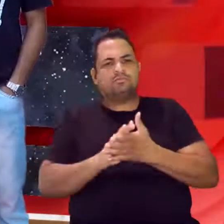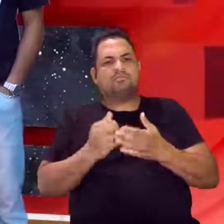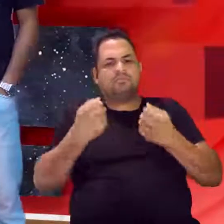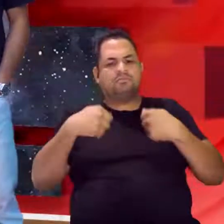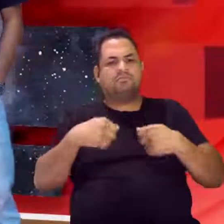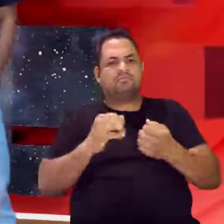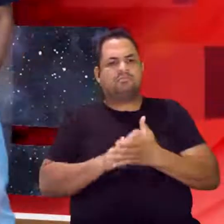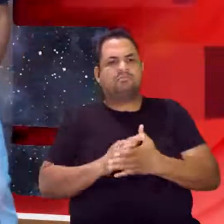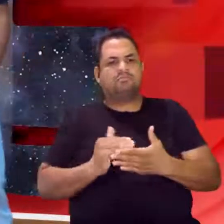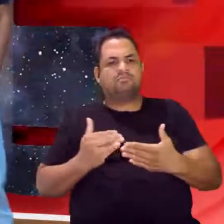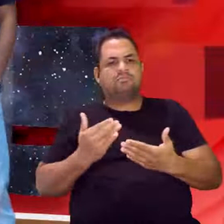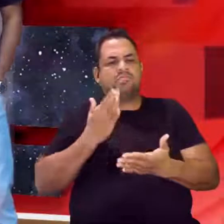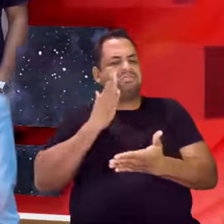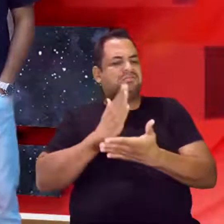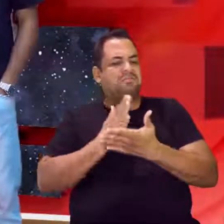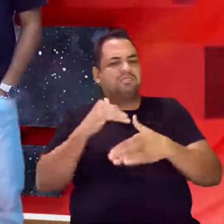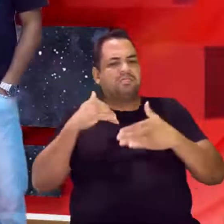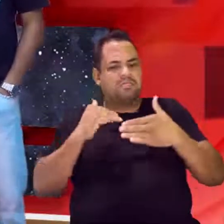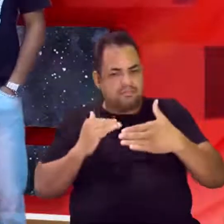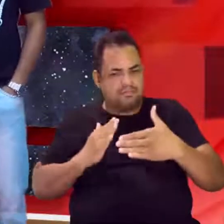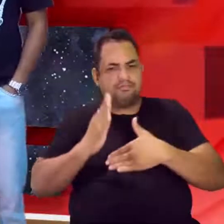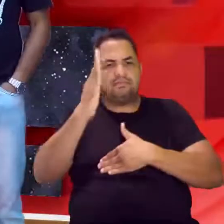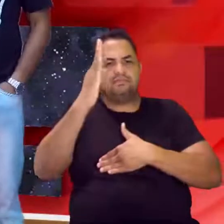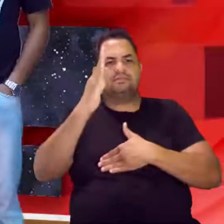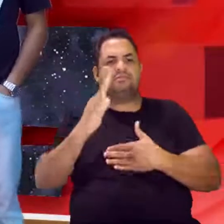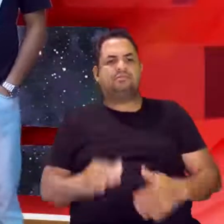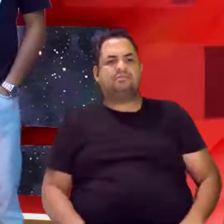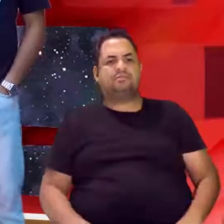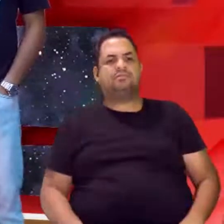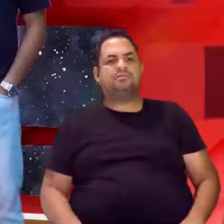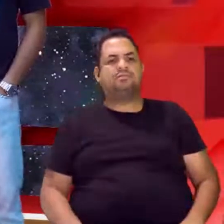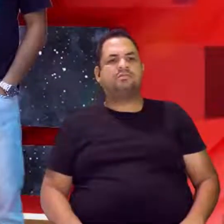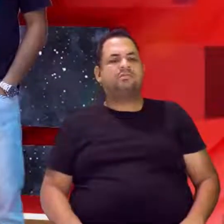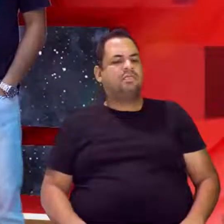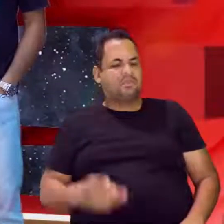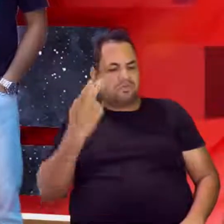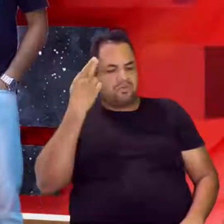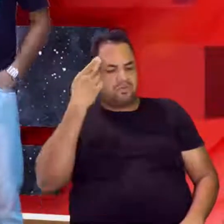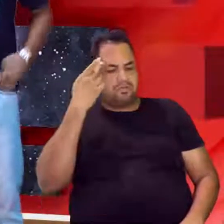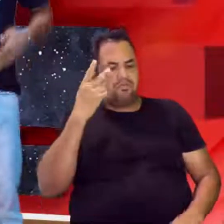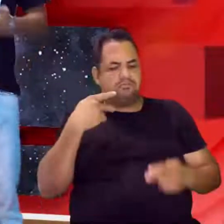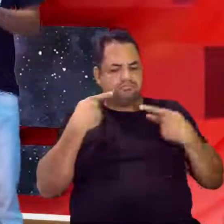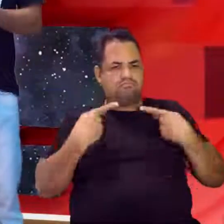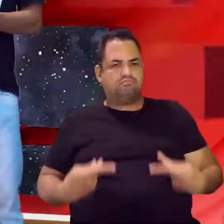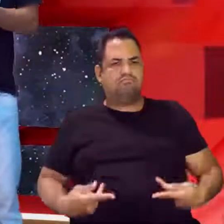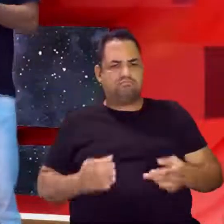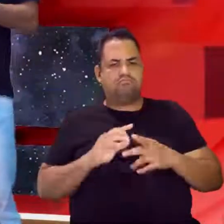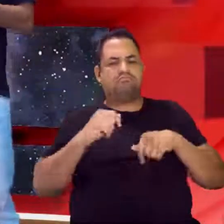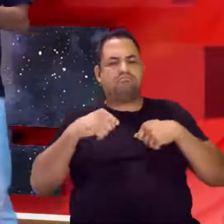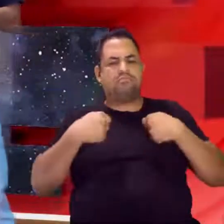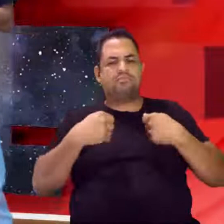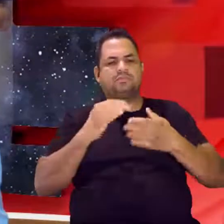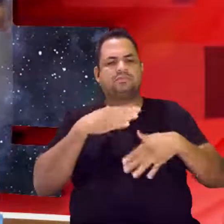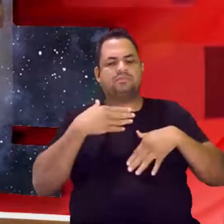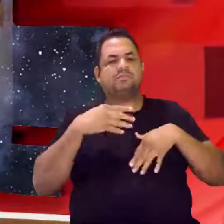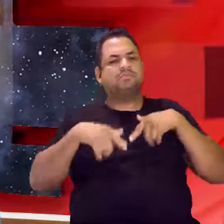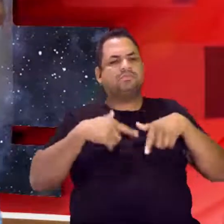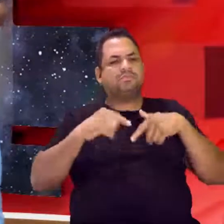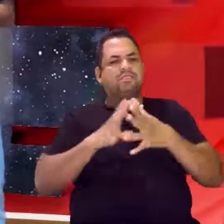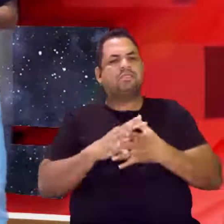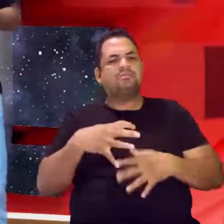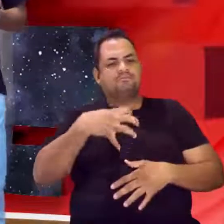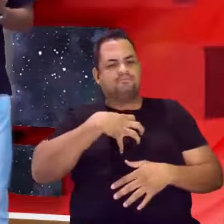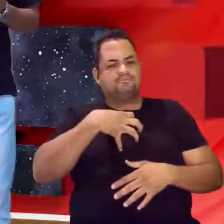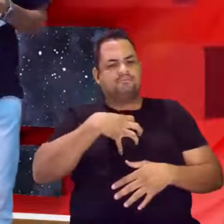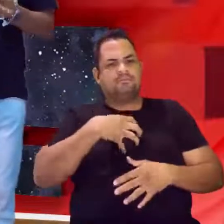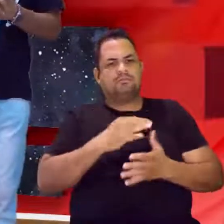eu posso, já passei da metade, agora vai, né? Então, assim, isso é do ser humano e a gente tem que aprender a lidar com esses sentimentos. E aqui, pra